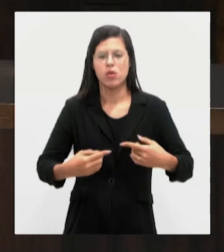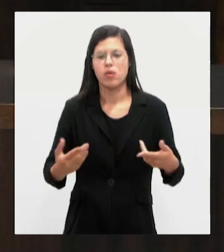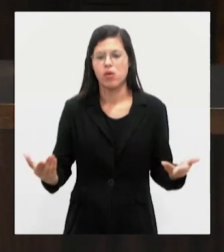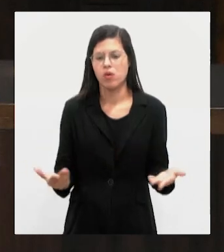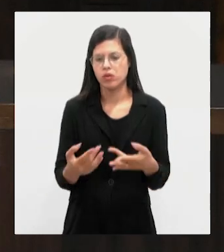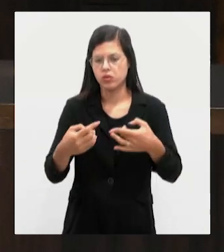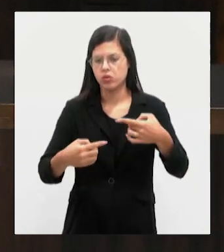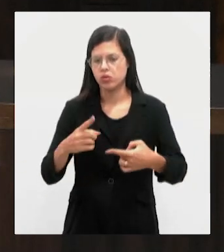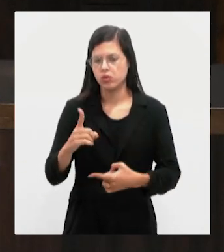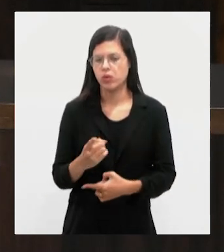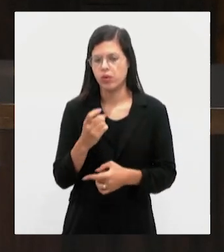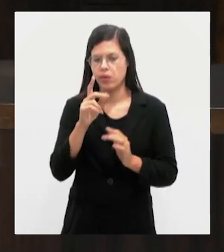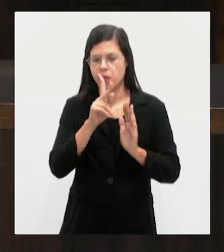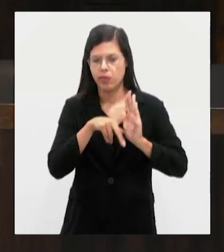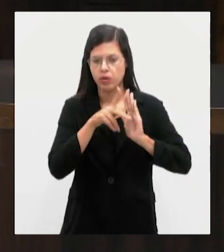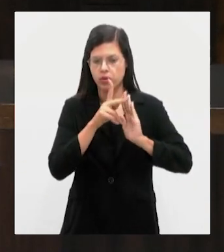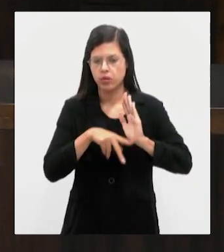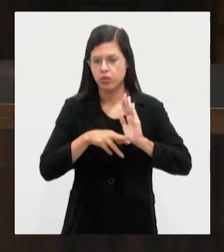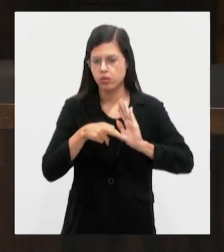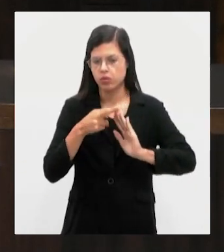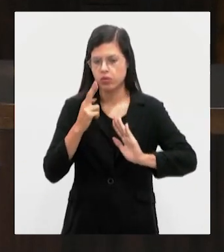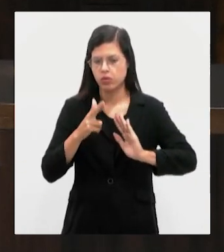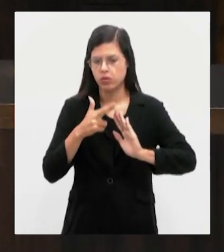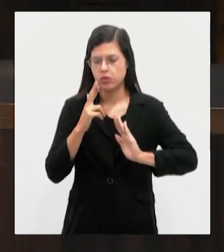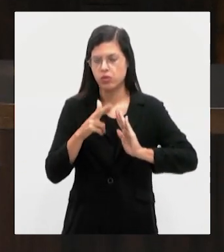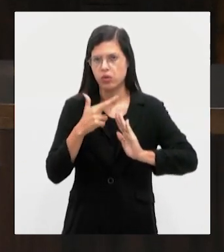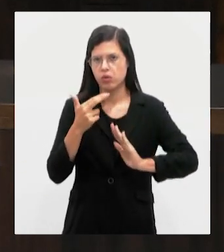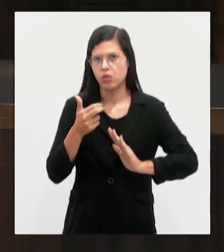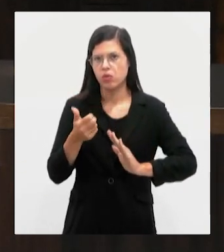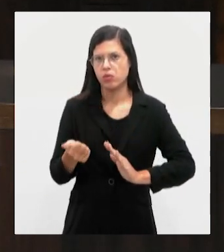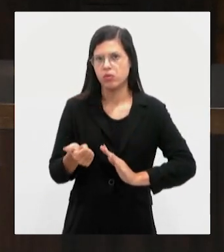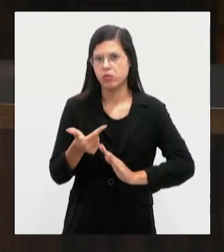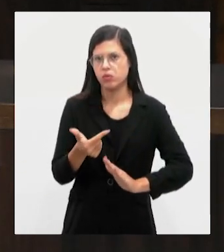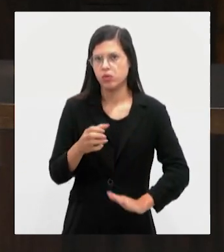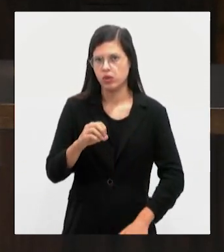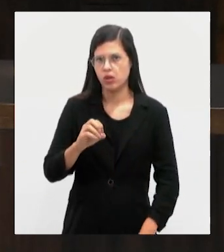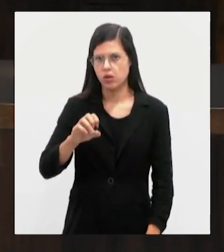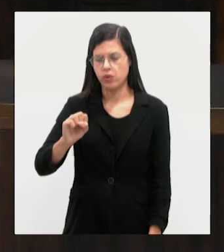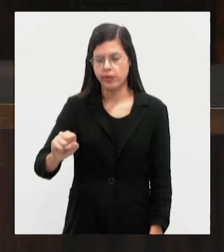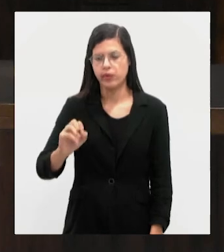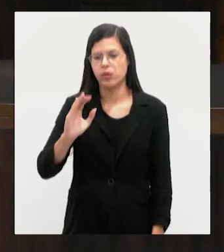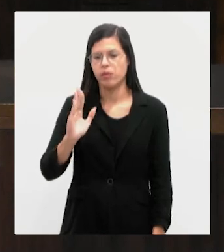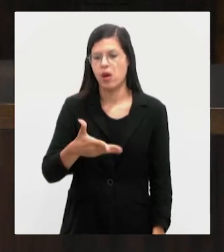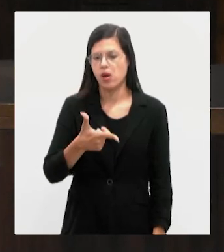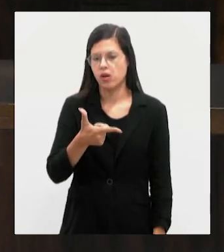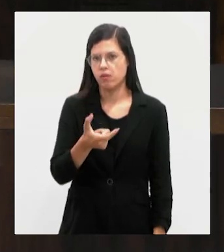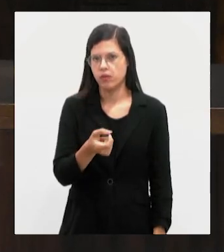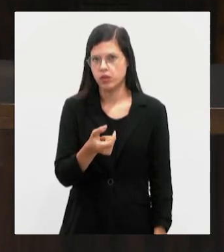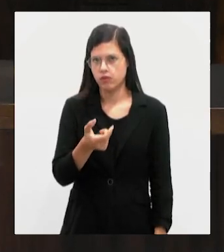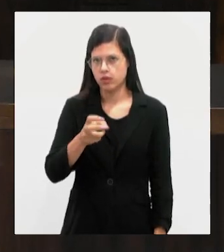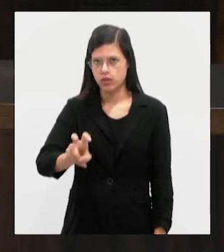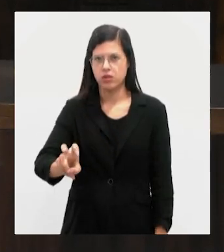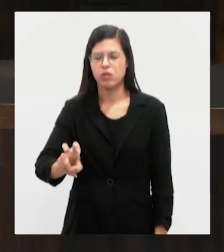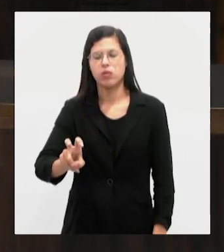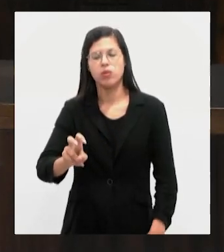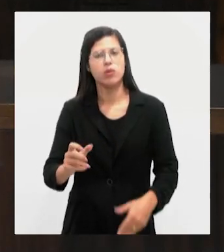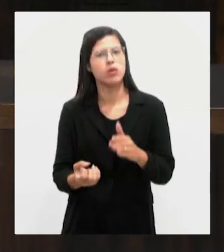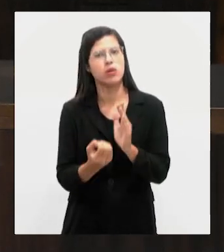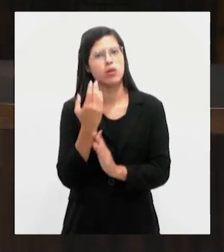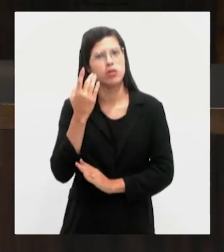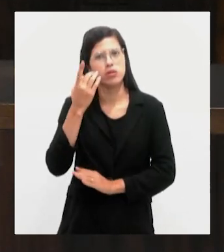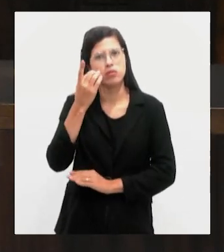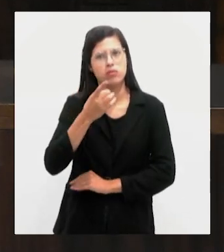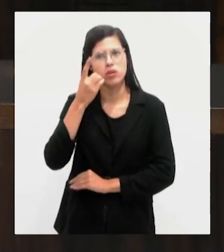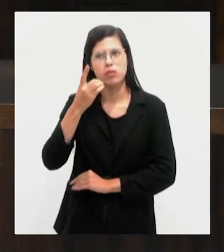única, projeto de resolução número 1208 de 2025, de autoria